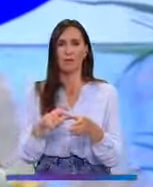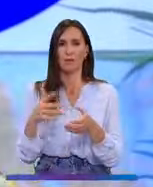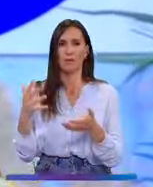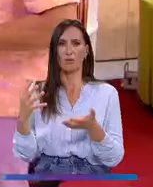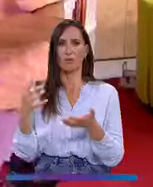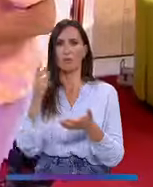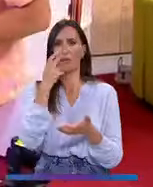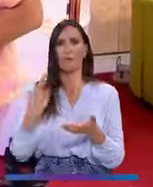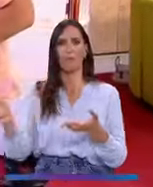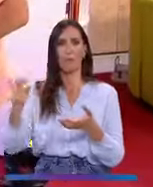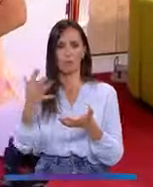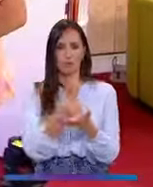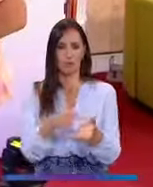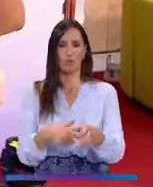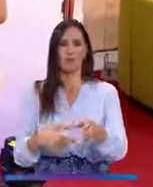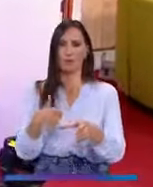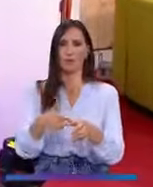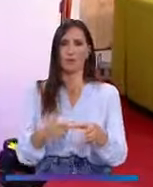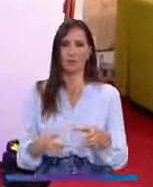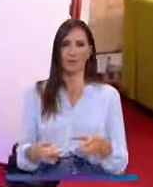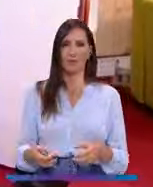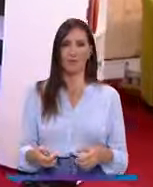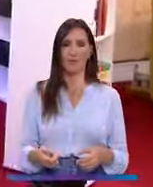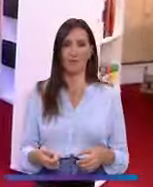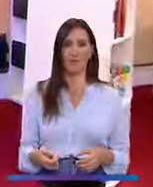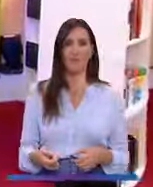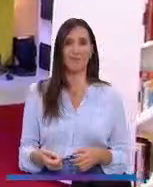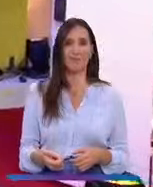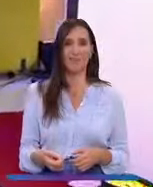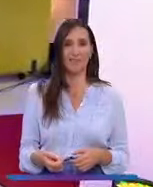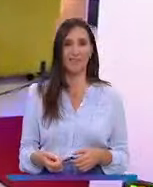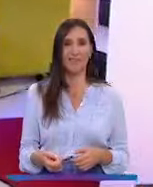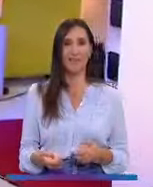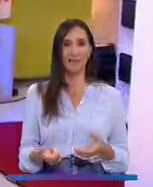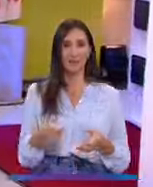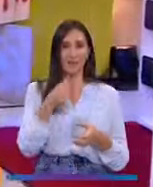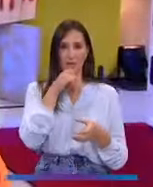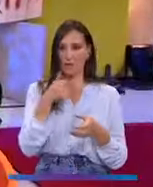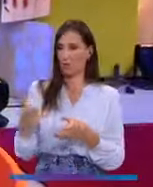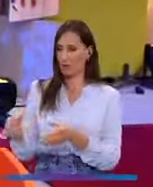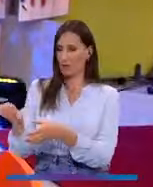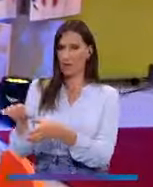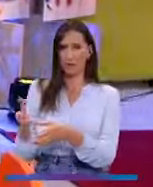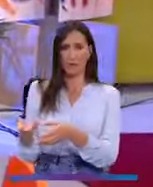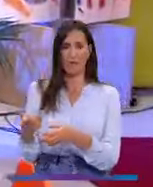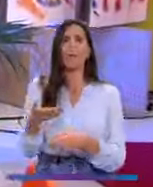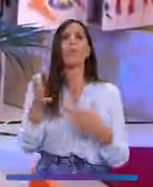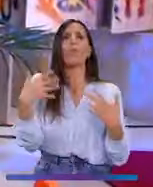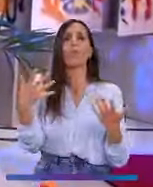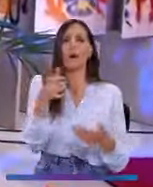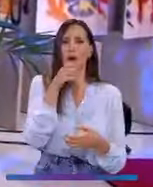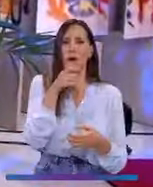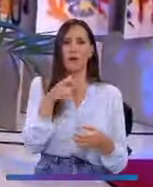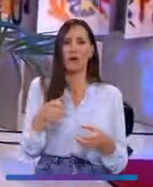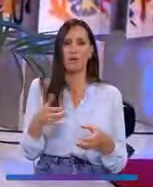Cláudio. Ah, então, mas afinal... Mas então como é esta água que estava aqui? Mas qual água? Esta água que